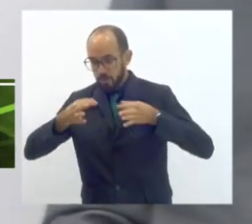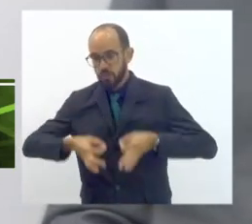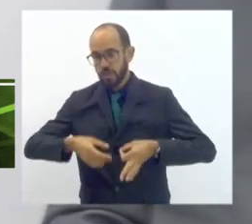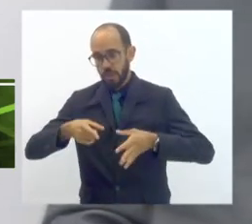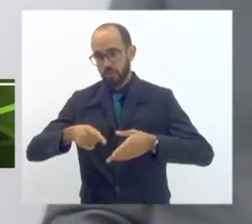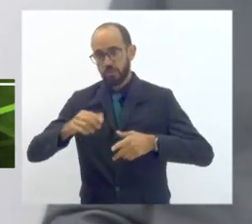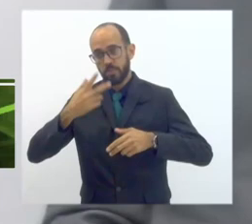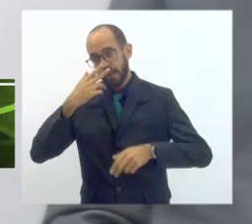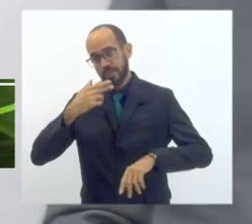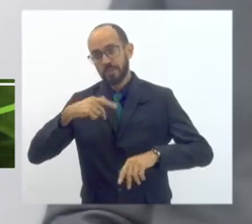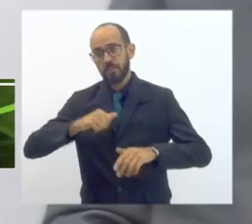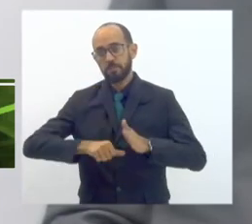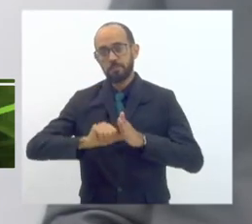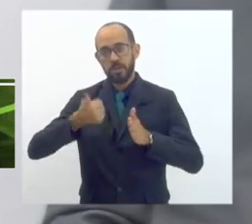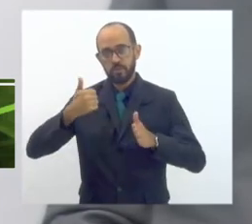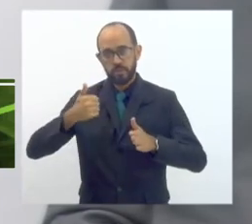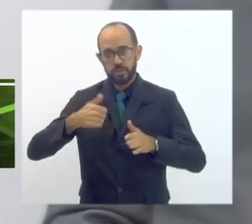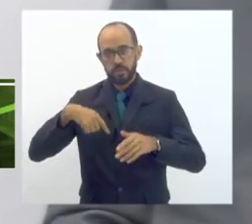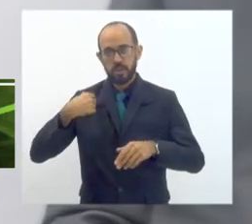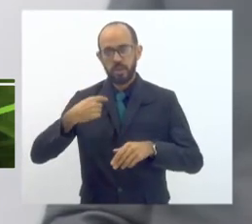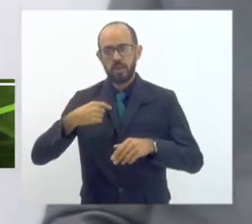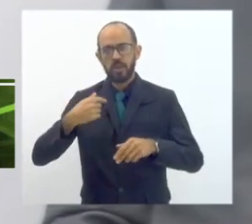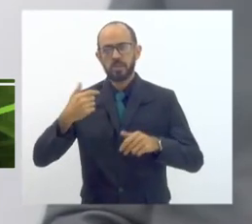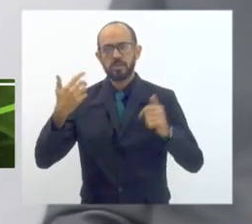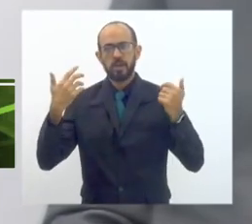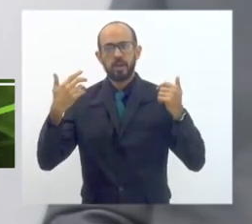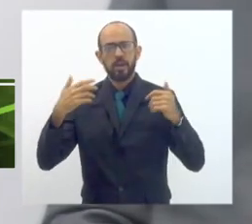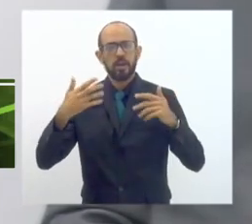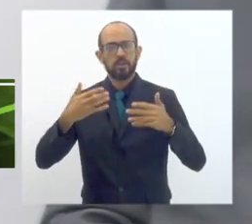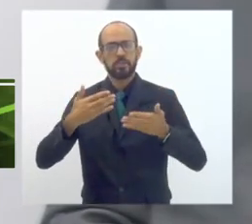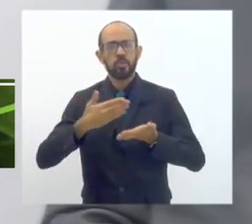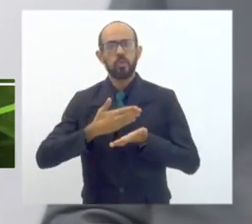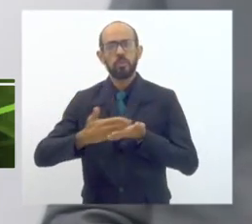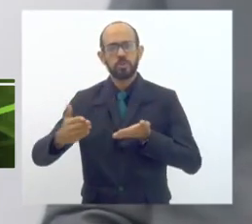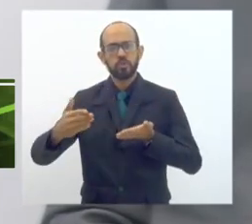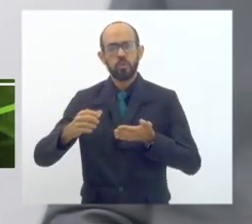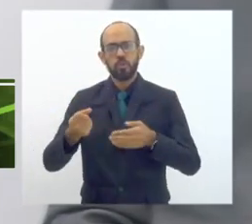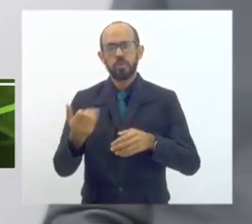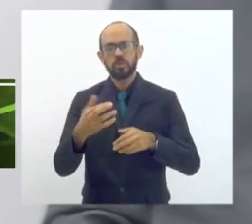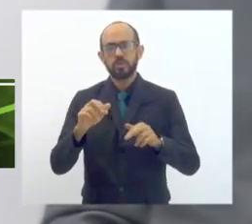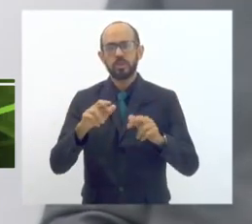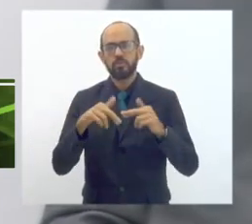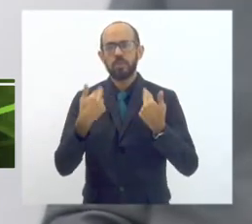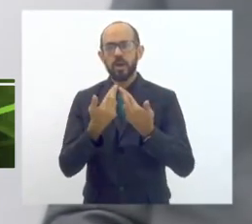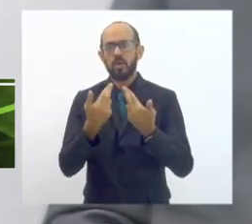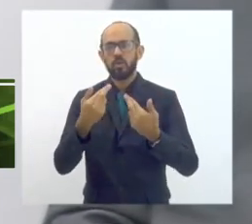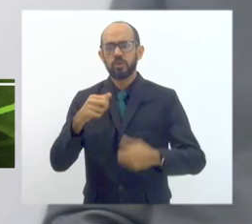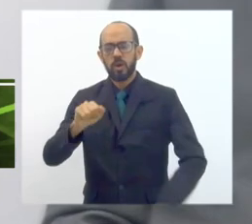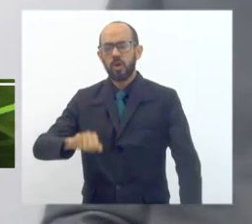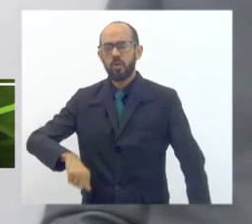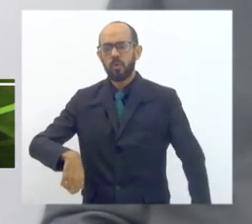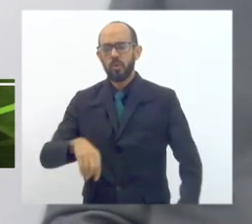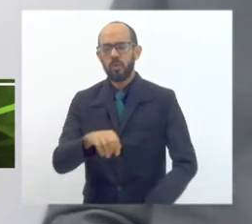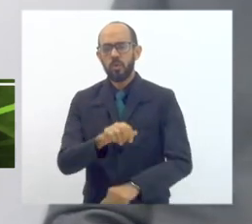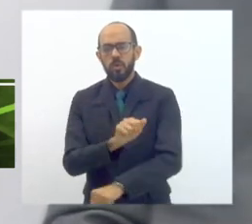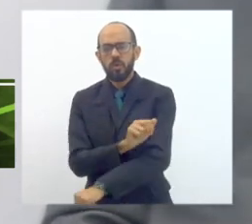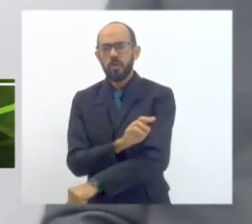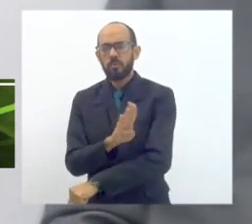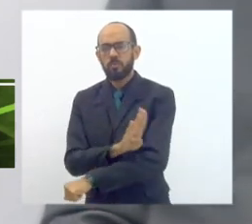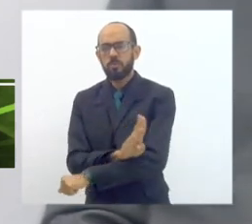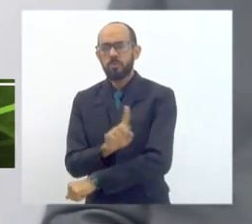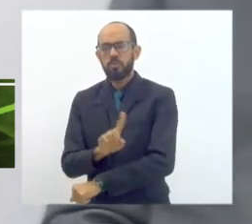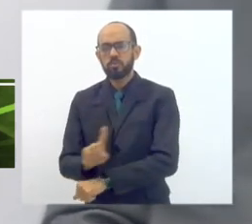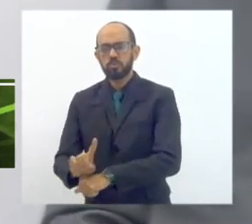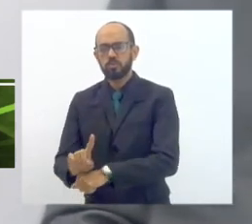que a gente... Essa vibração já começou quando eu estive na última reunião em Búzios, na estruturação do consórcio da região da